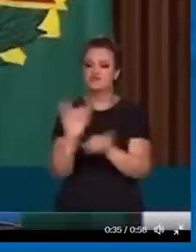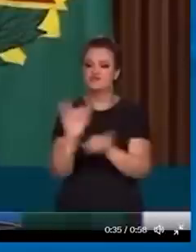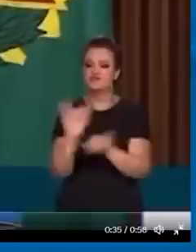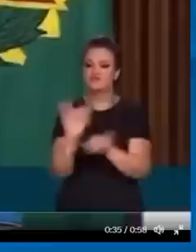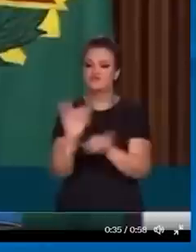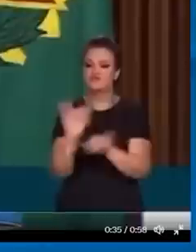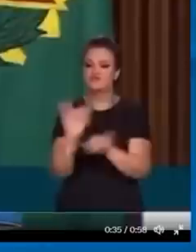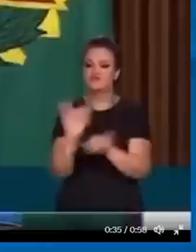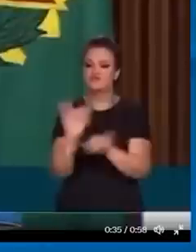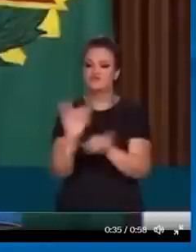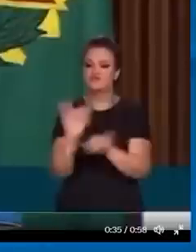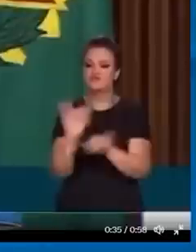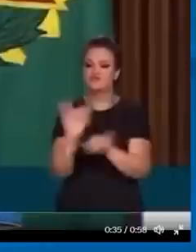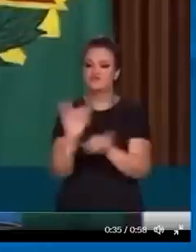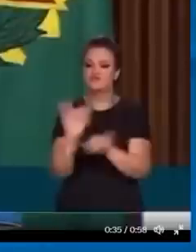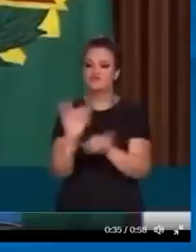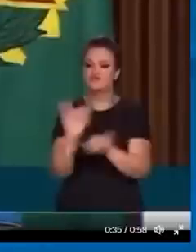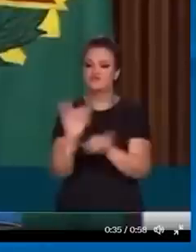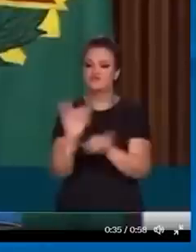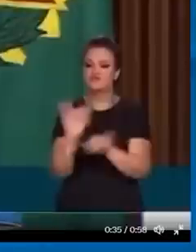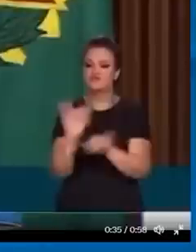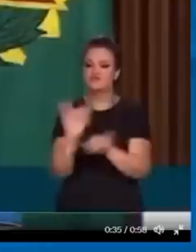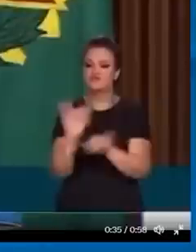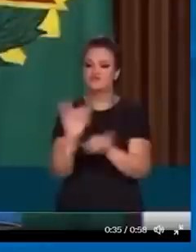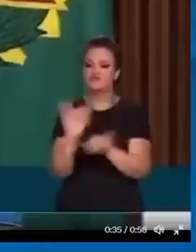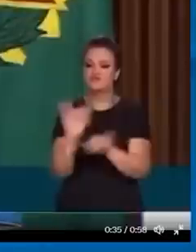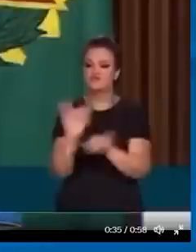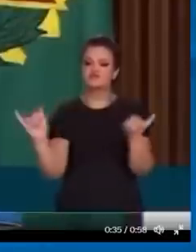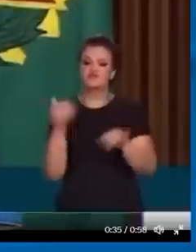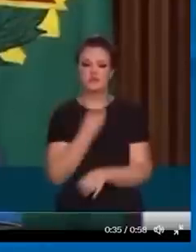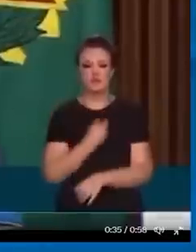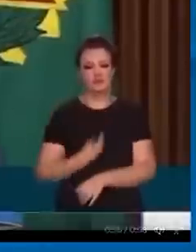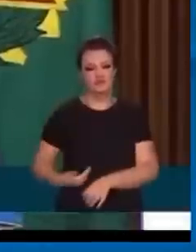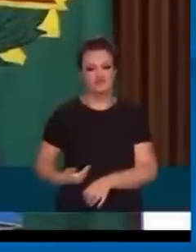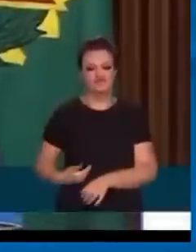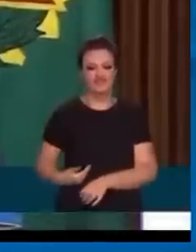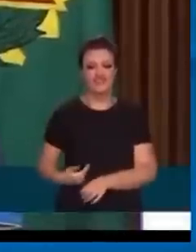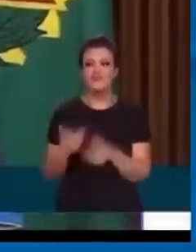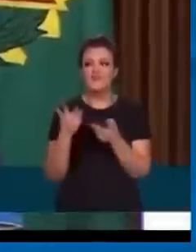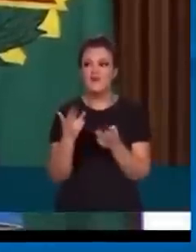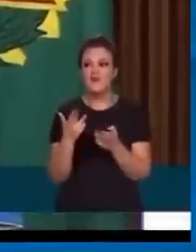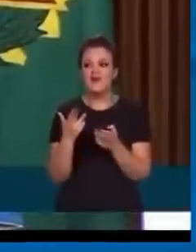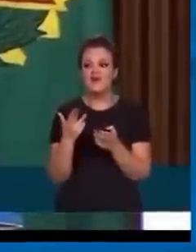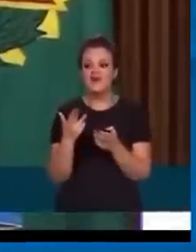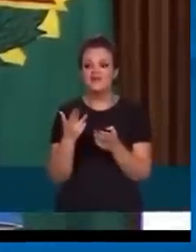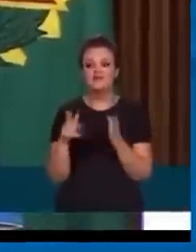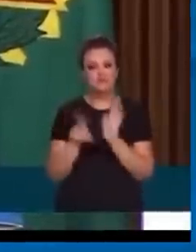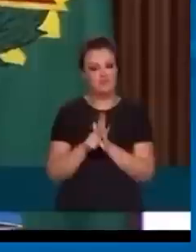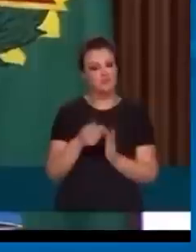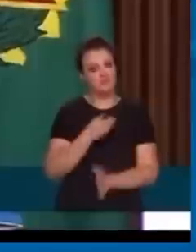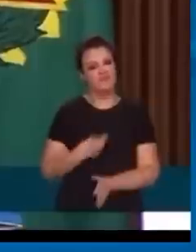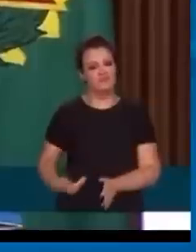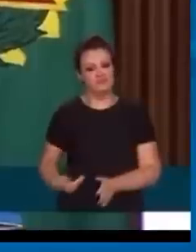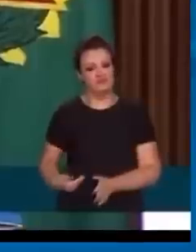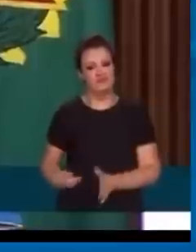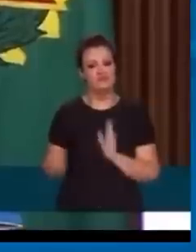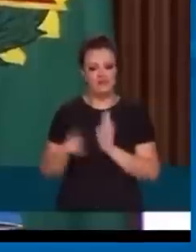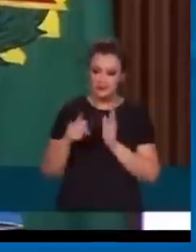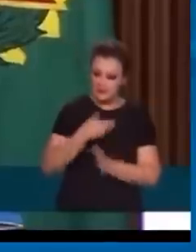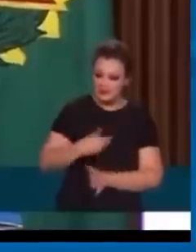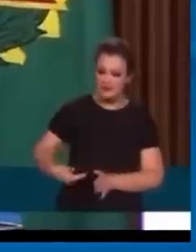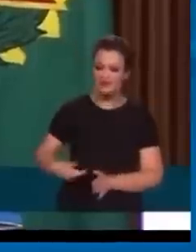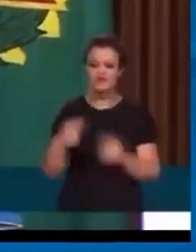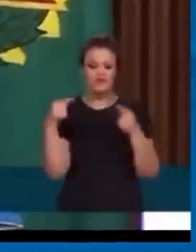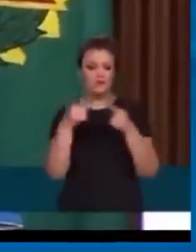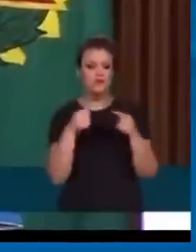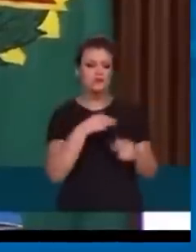vai abrir para todo mundo também. Quero para jornalista, ué. Deixa eu ver aqui a conclusão da fala. Como se fosse uma coisa do governo, que esteja de acordo